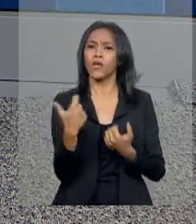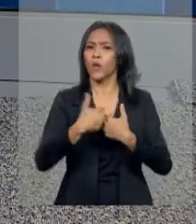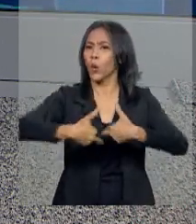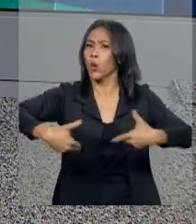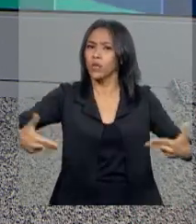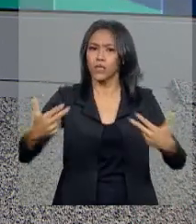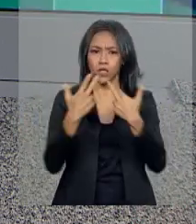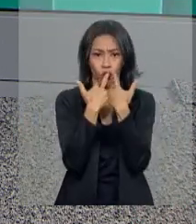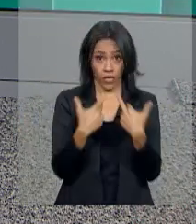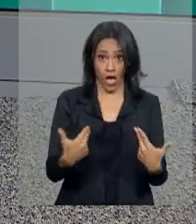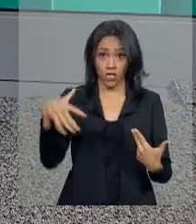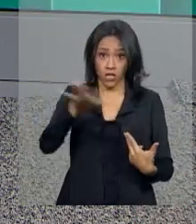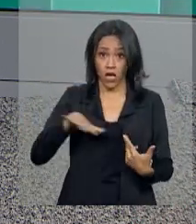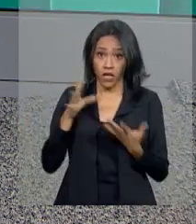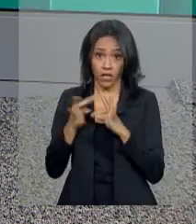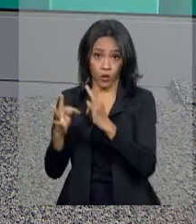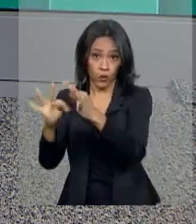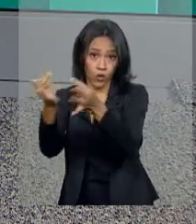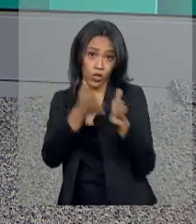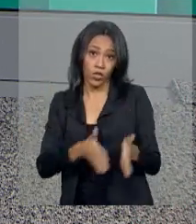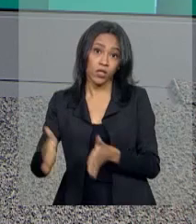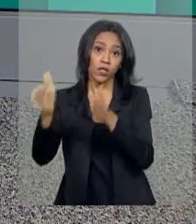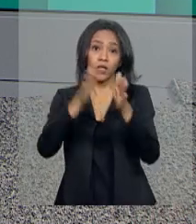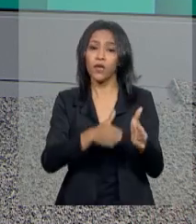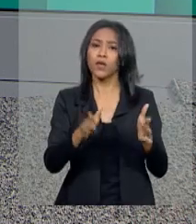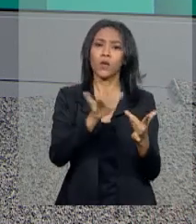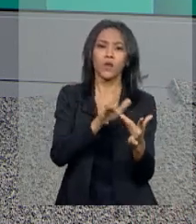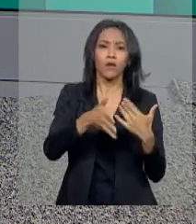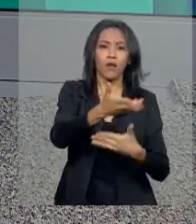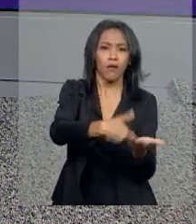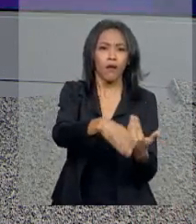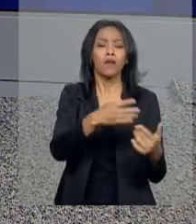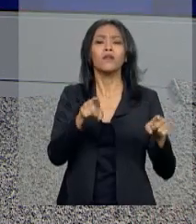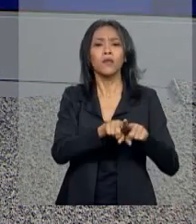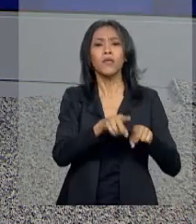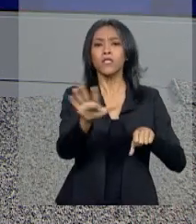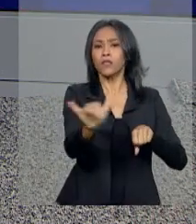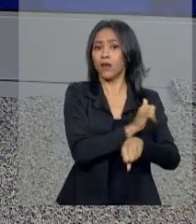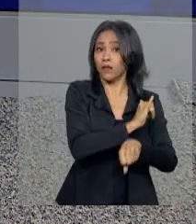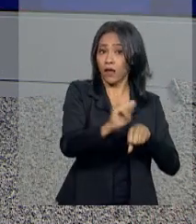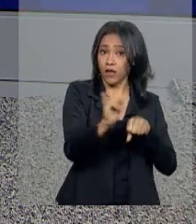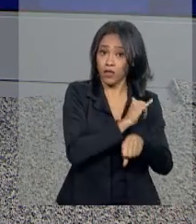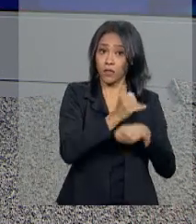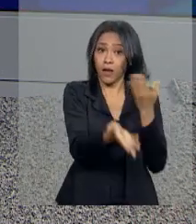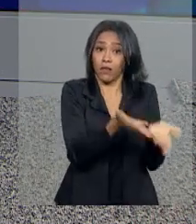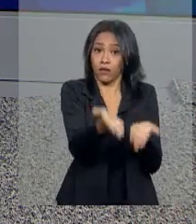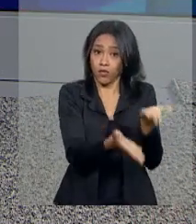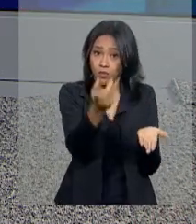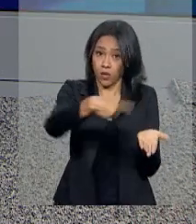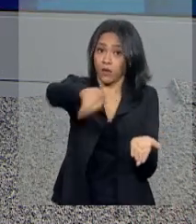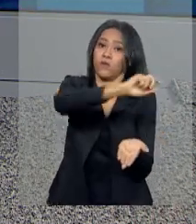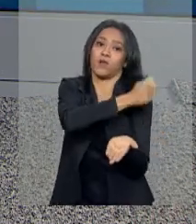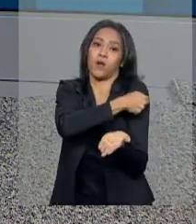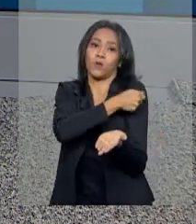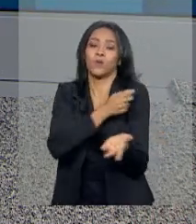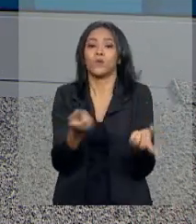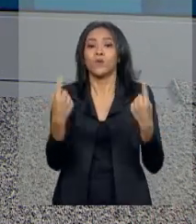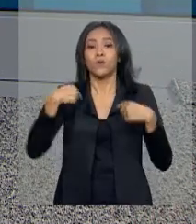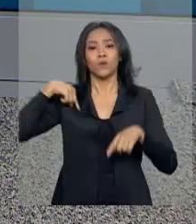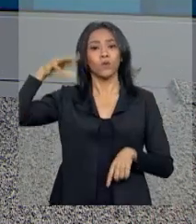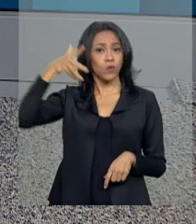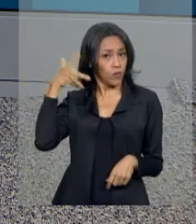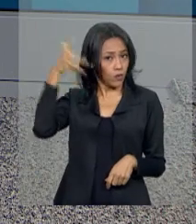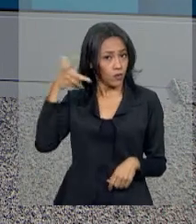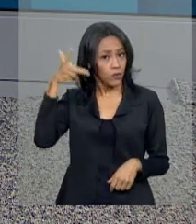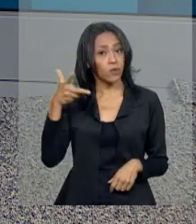nas áreas de tecnologias digitais, interatividade e também de ferramentas para atendimento aos alunos. No discurso, o ministro da